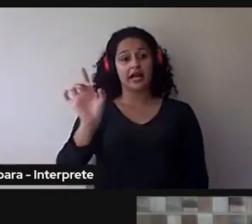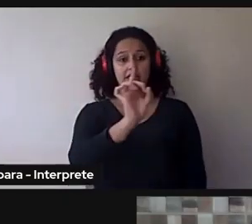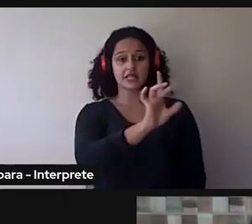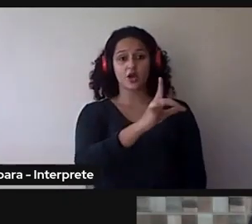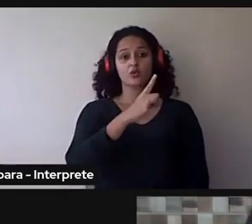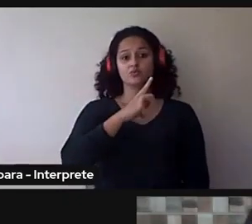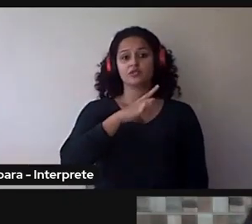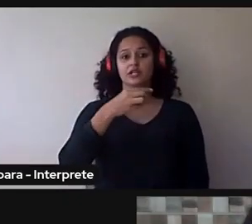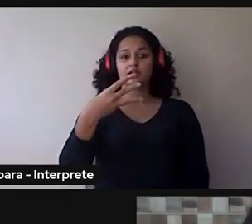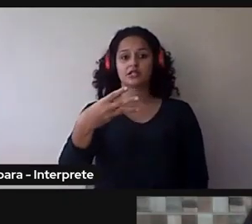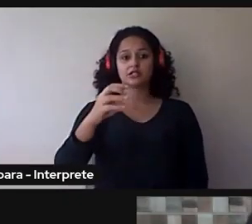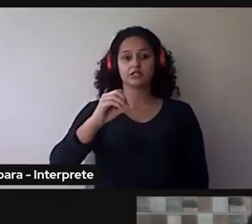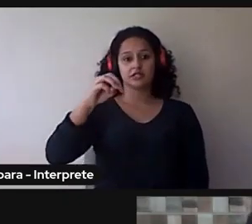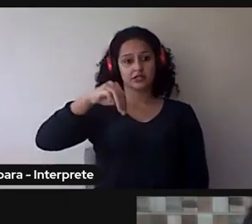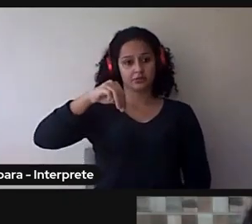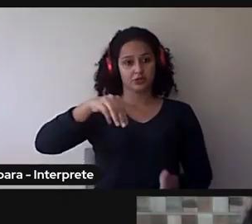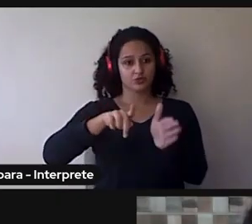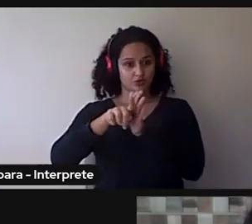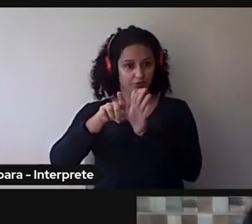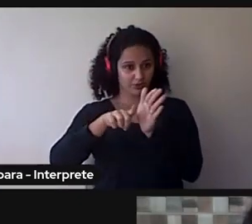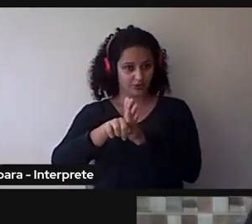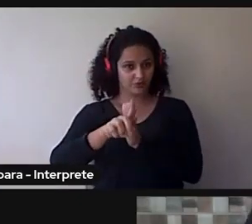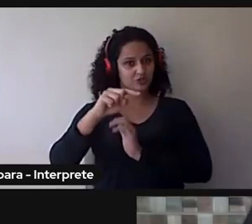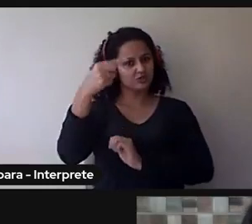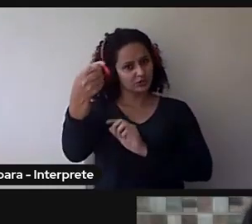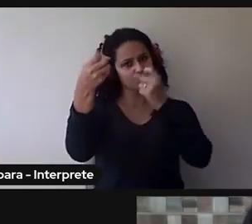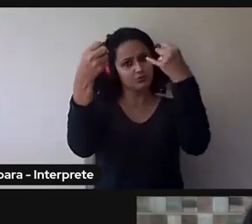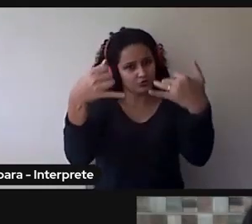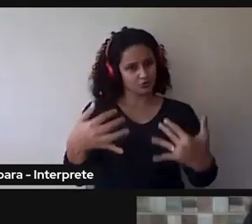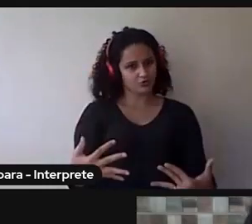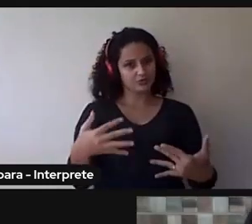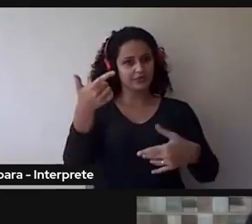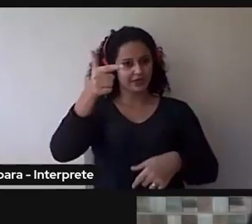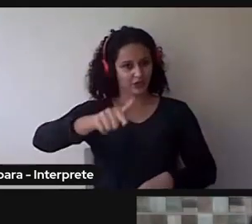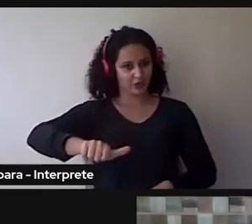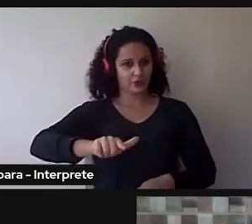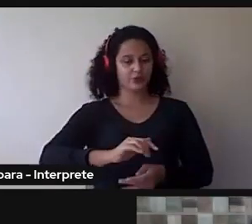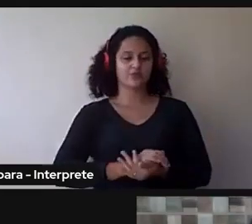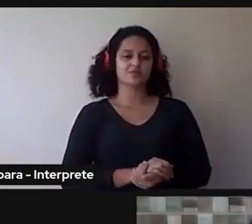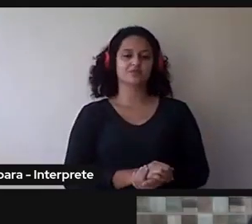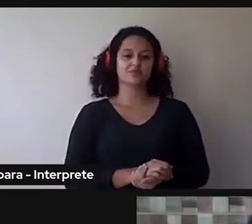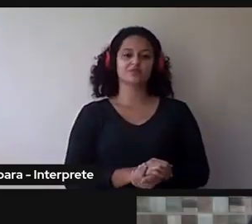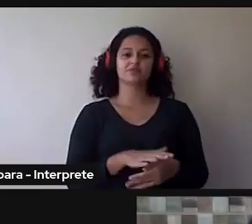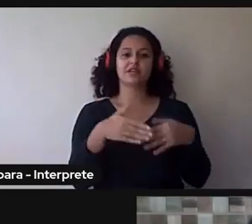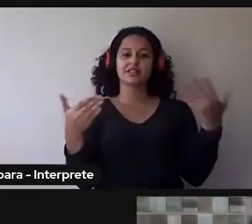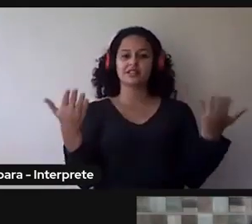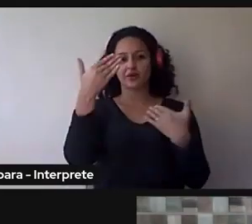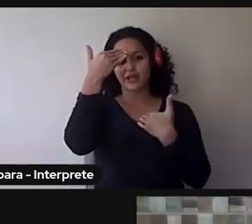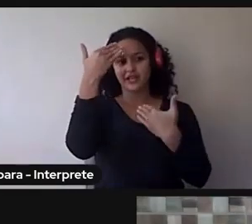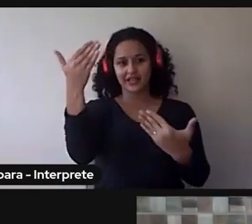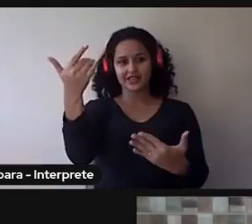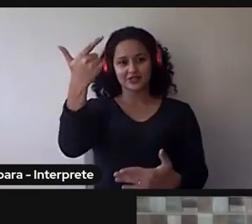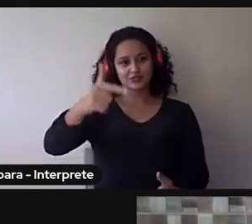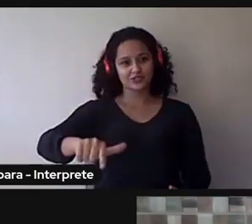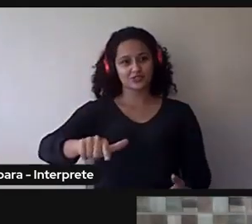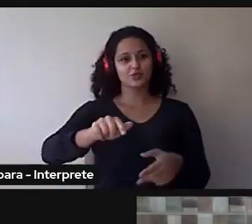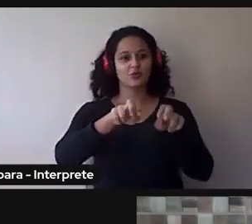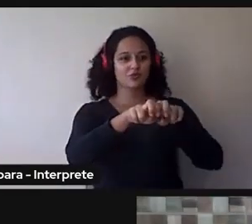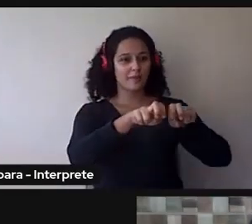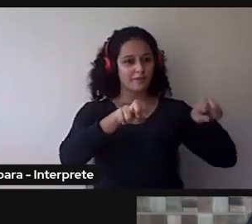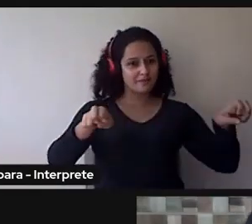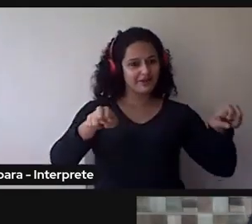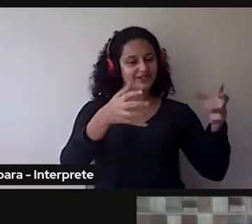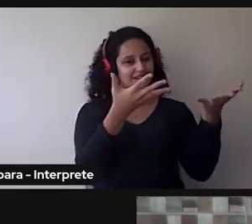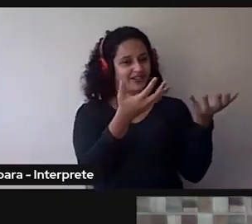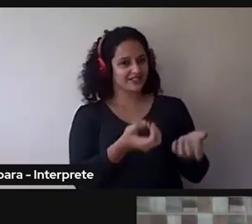30 minutos para arguição. Mas aí isso eu explico de novo mais para frente, tá bom? Então, agradeço mais uma vez a presença da banca, por ter aceito o